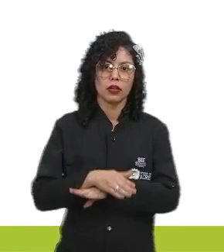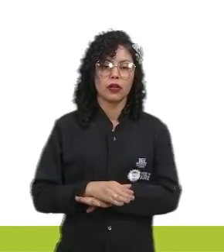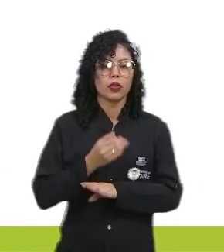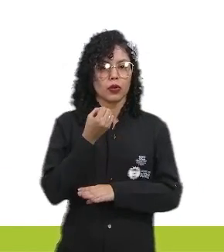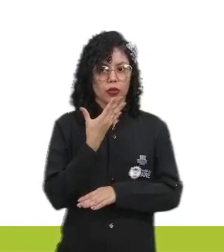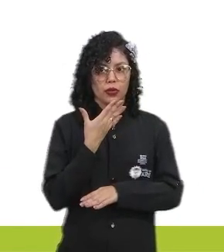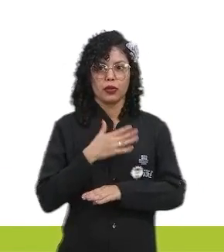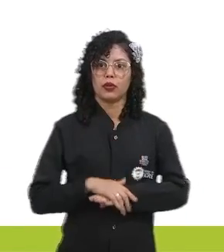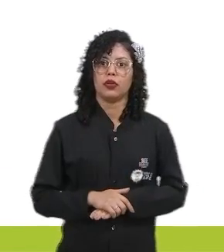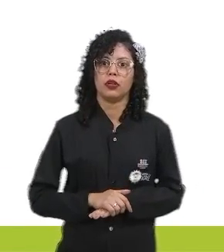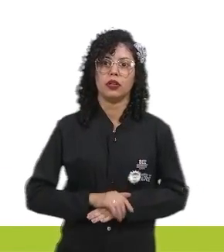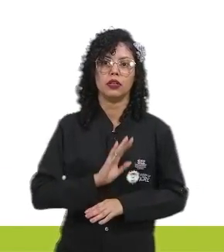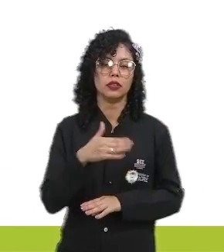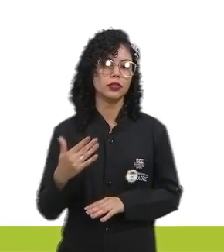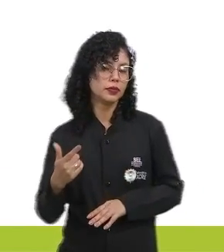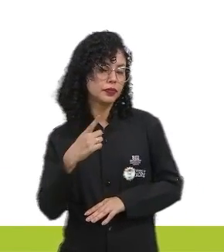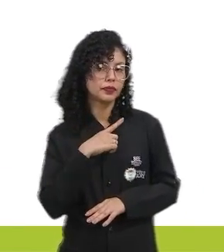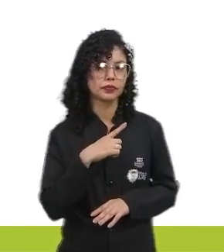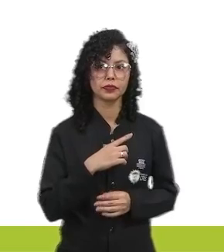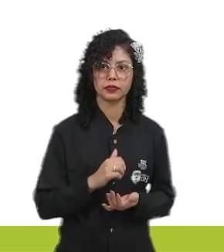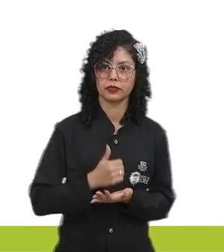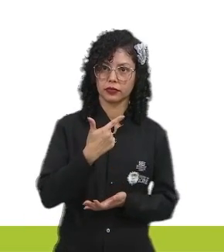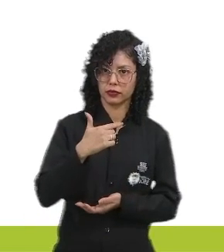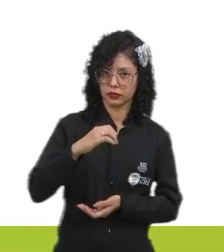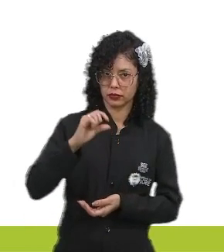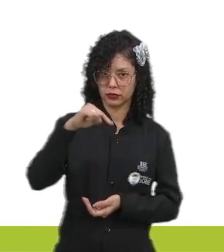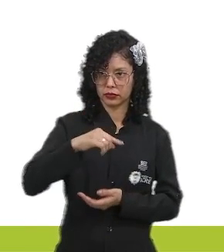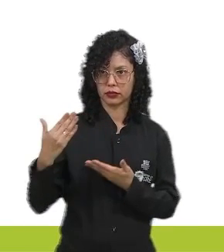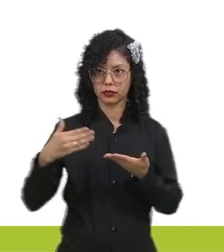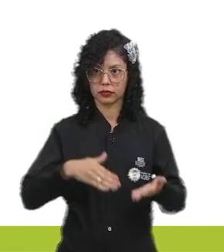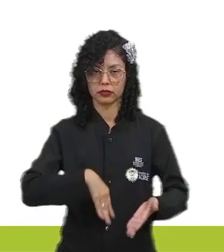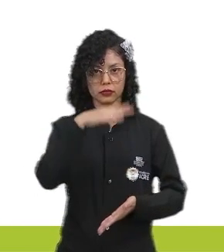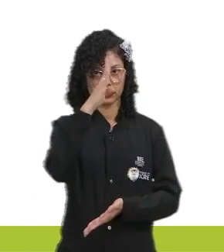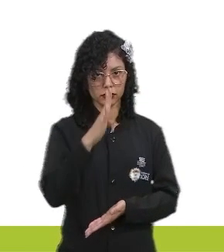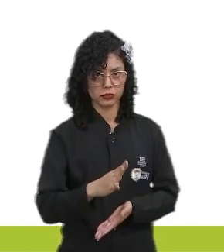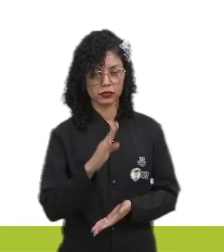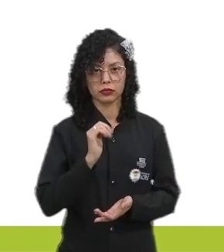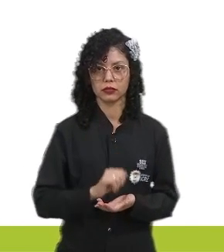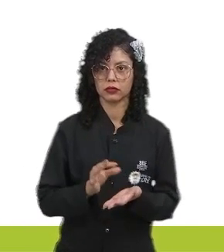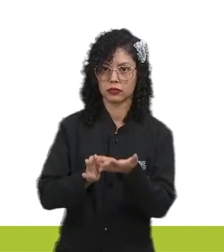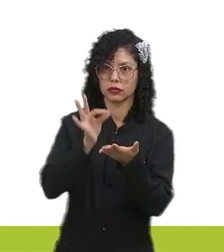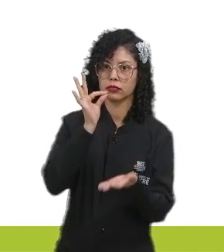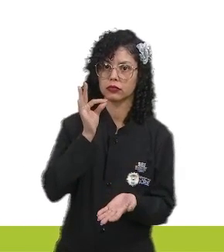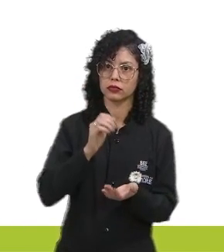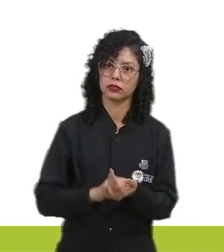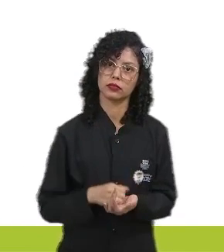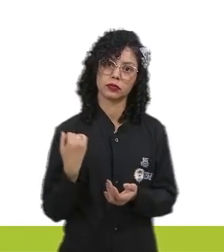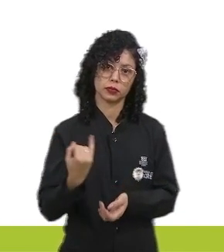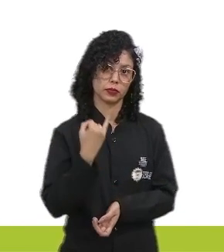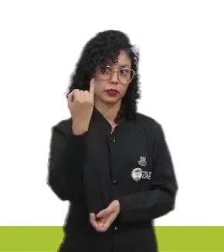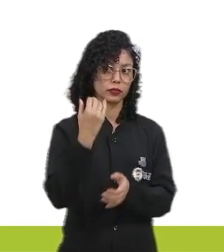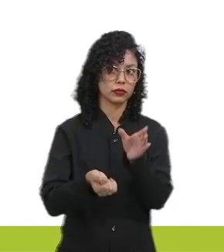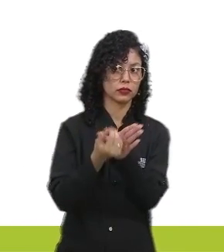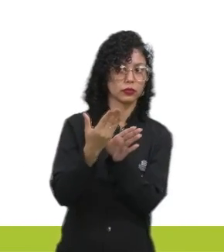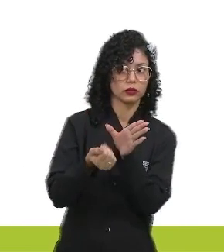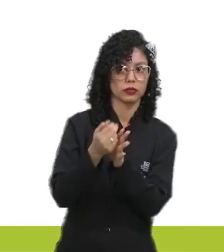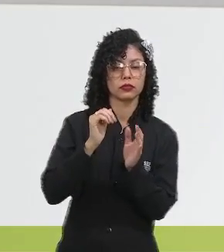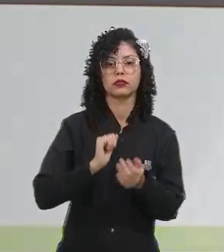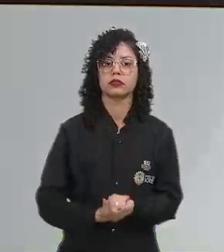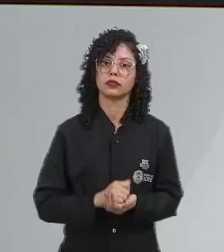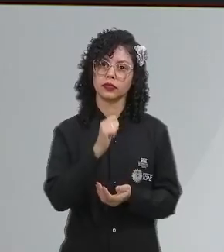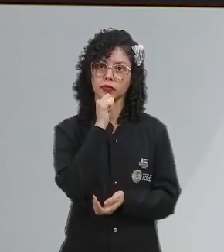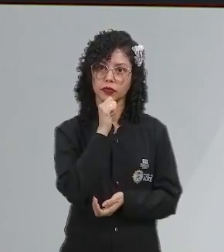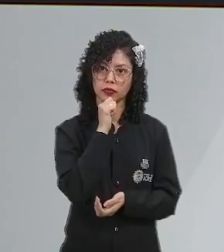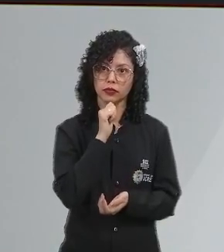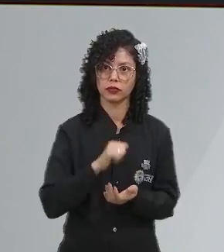efetiva. Então, quando a crise de 29 chega no Brasil, né, o café, que era o principal produto de exportação,